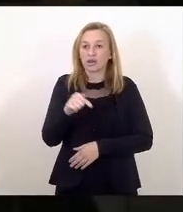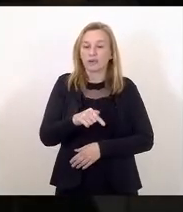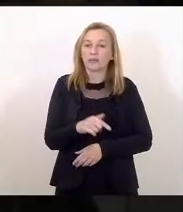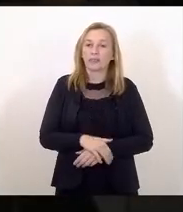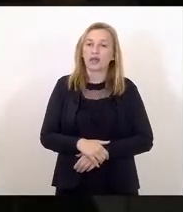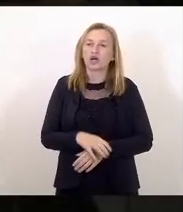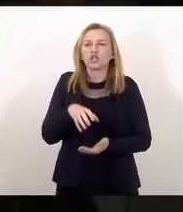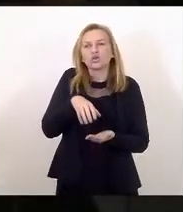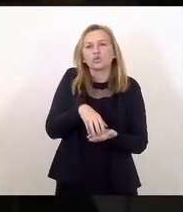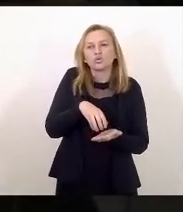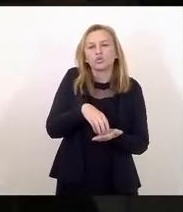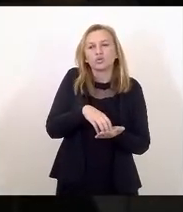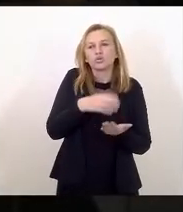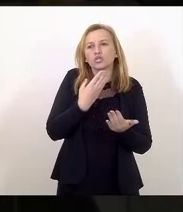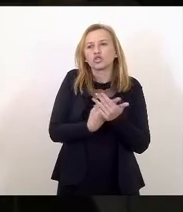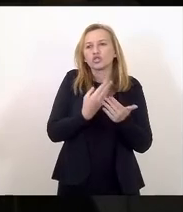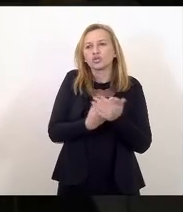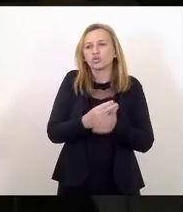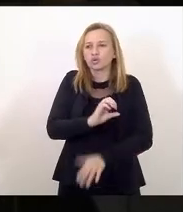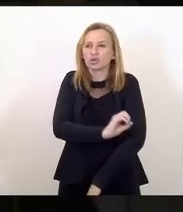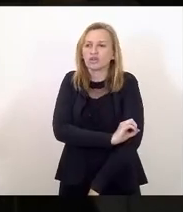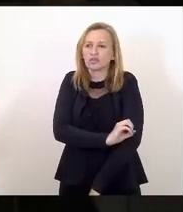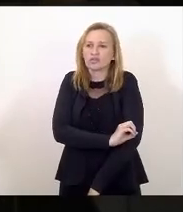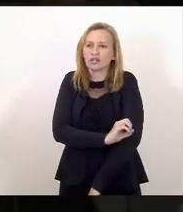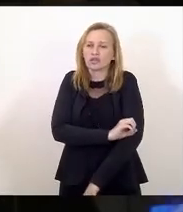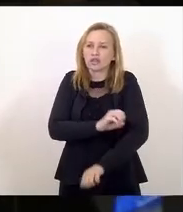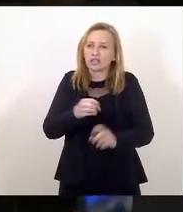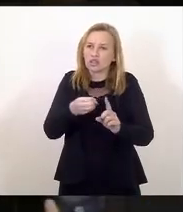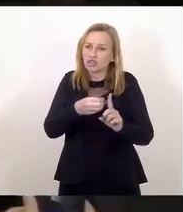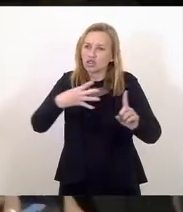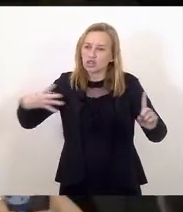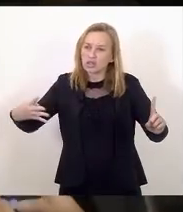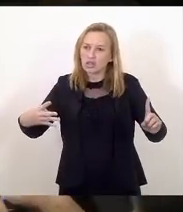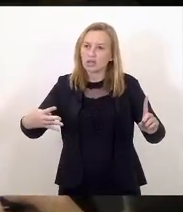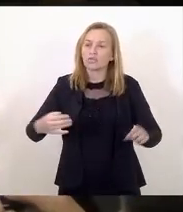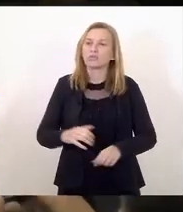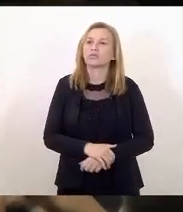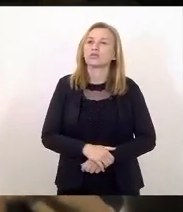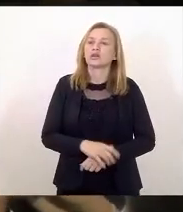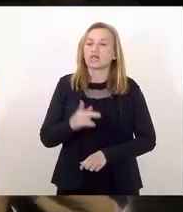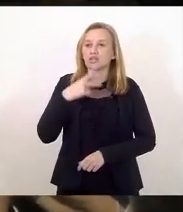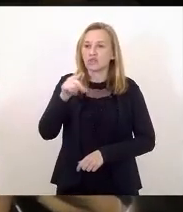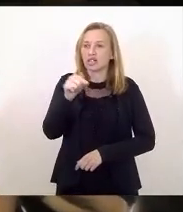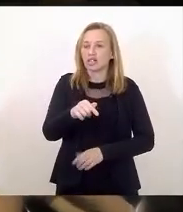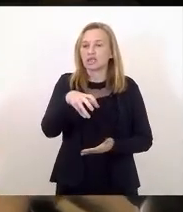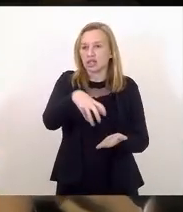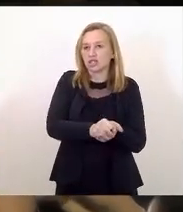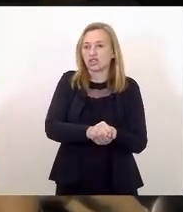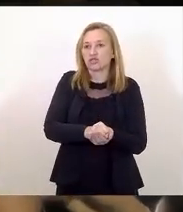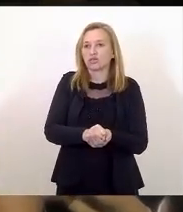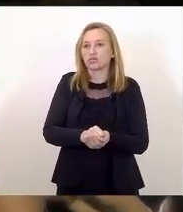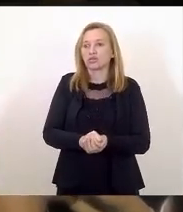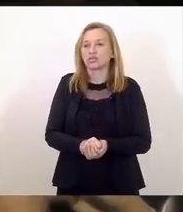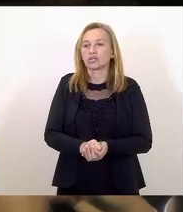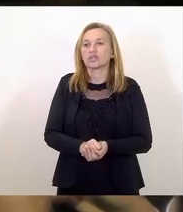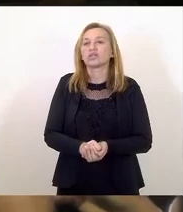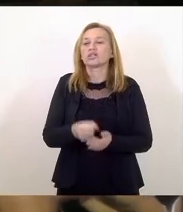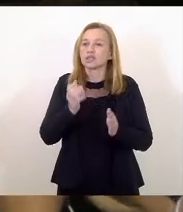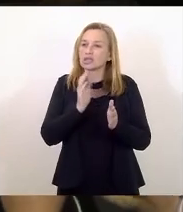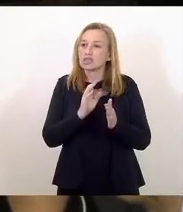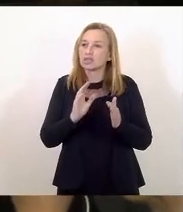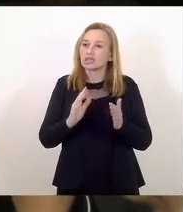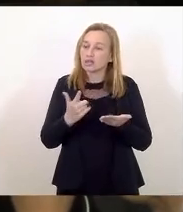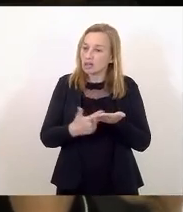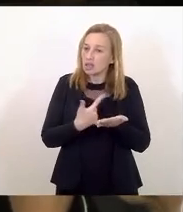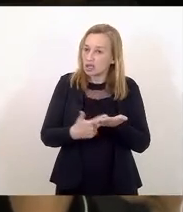núcleo de pesquisa de estudos da infância, pesquisa e extensão da UERJ, por isso faço aqui esse registro dessa obra que